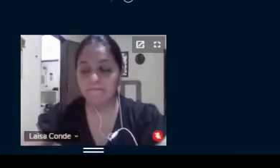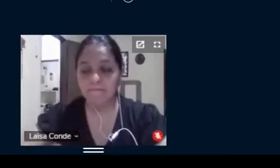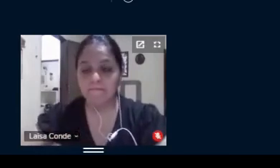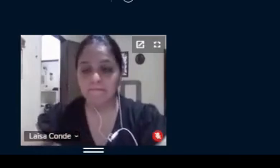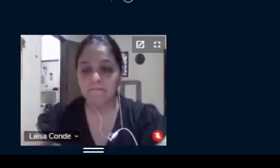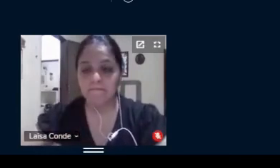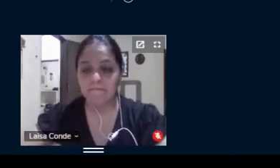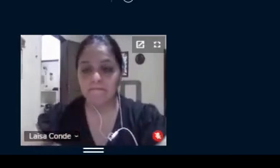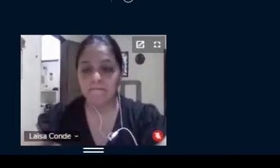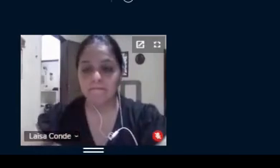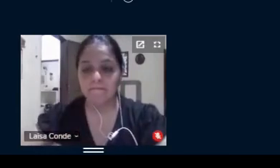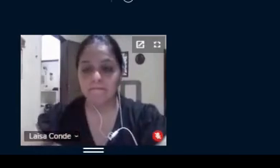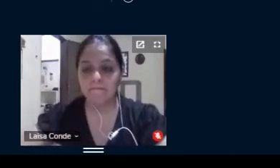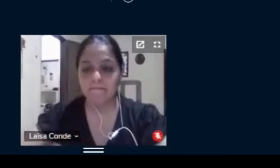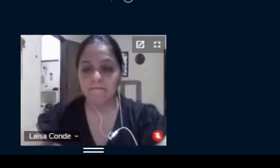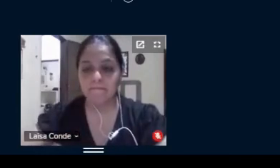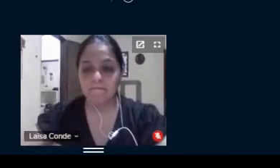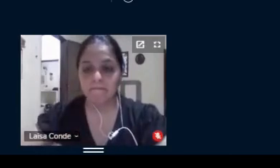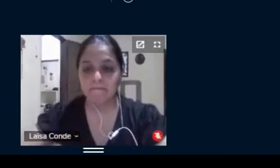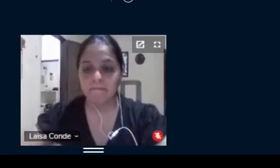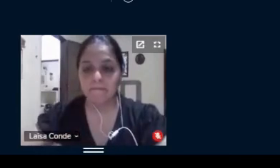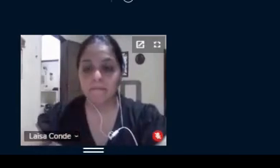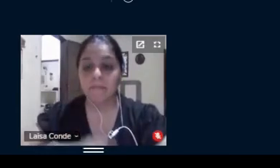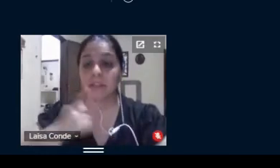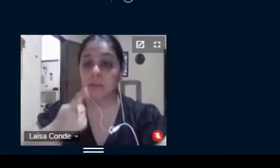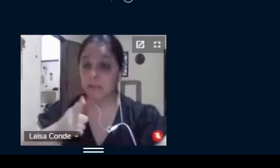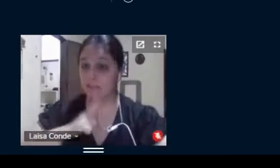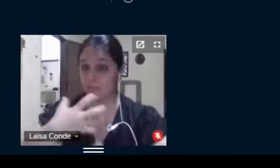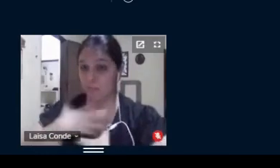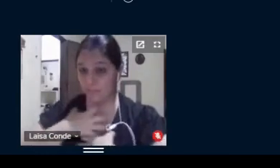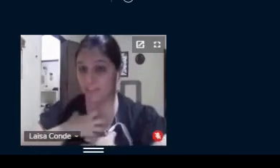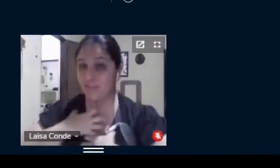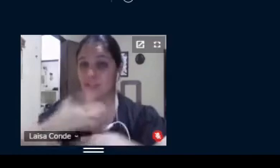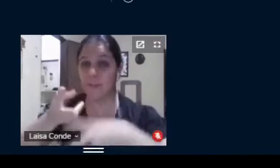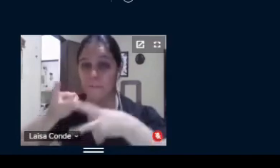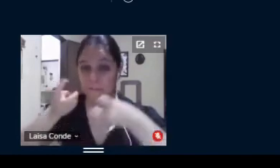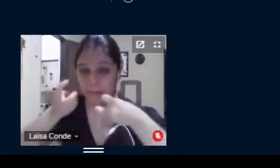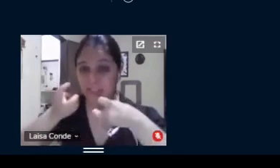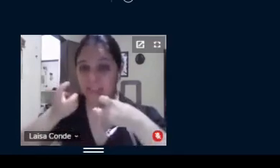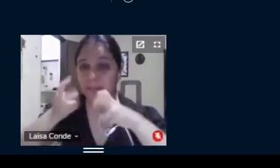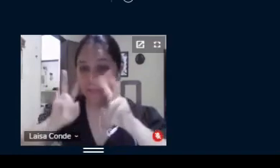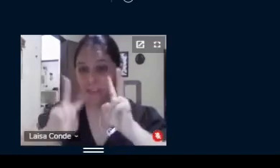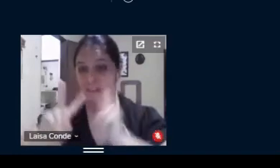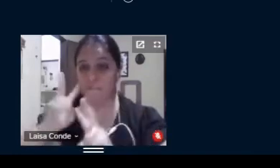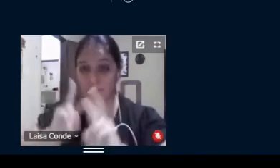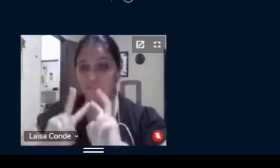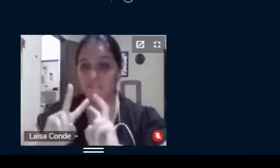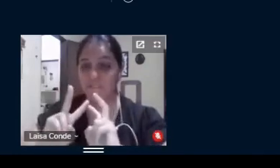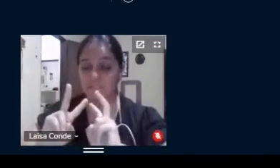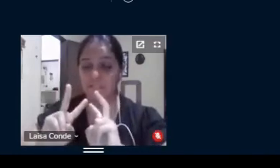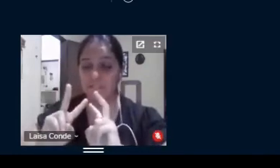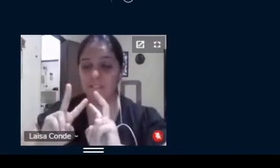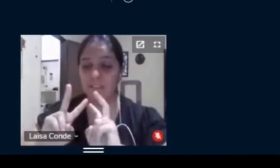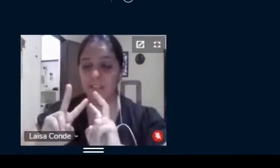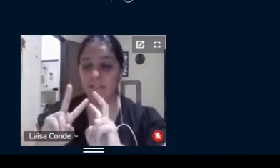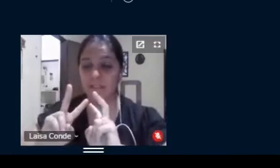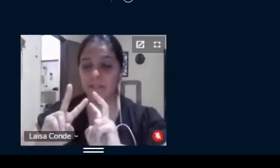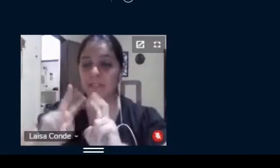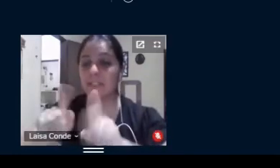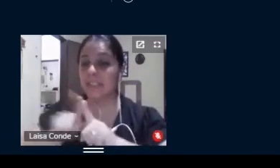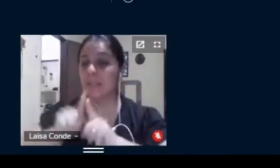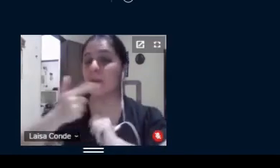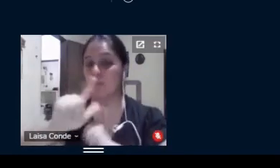Então, o mesmo material tinha trinca num sentido que dava pra gente ver com a polarização de um jeito e no outro sentido